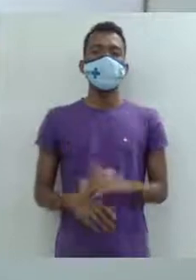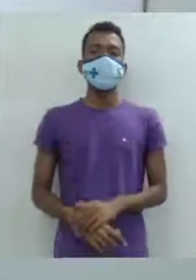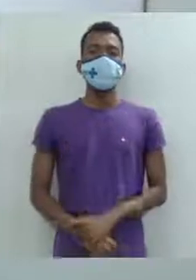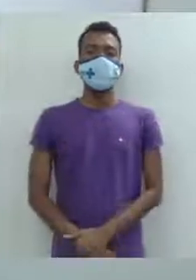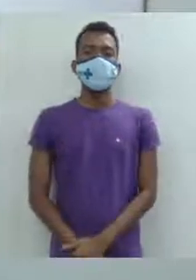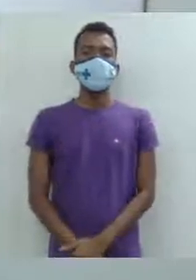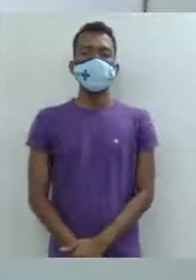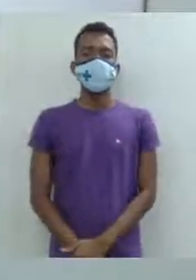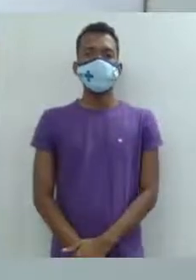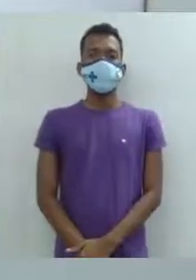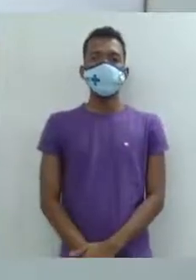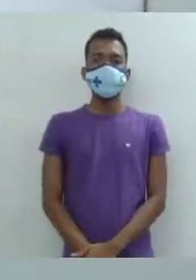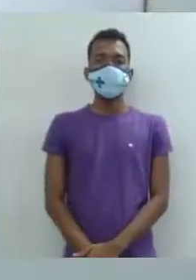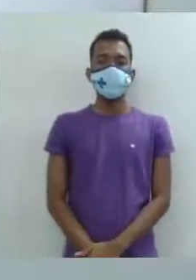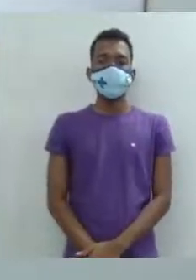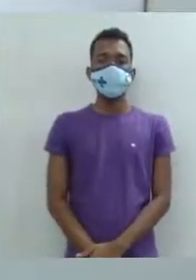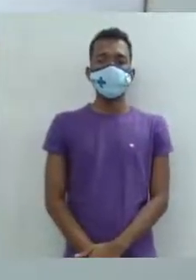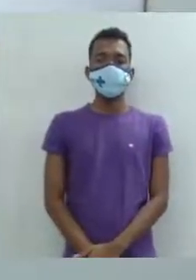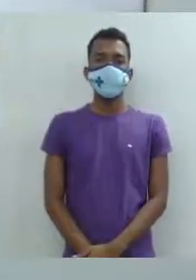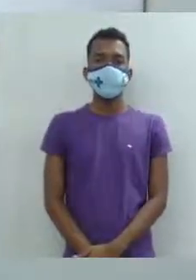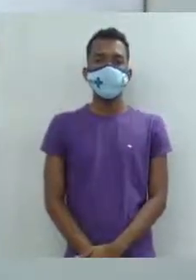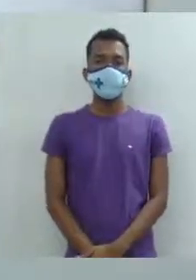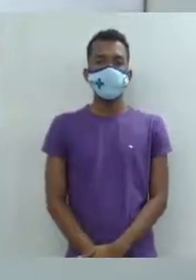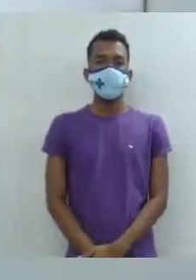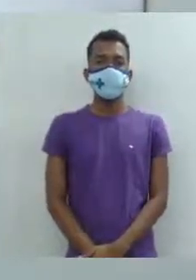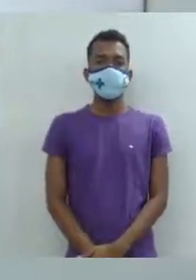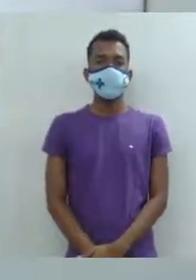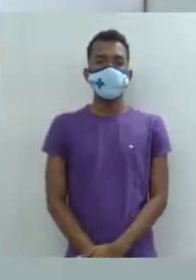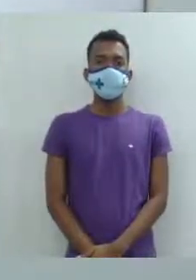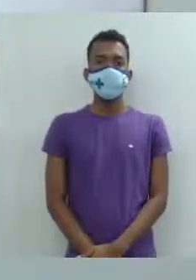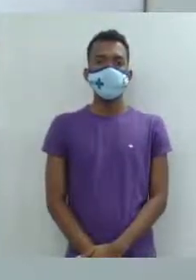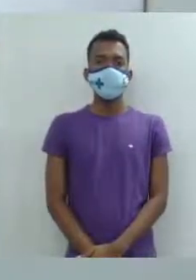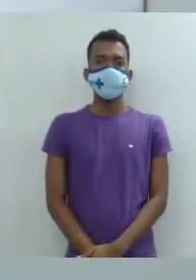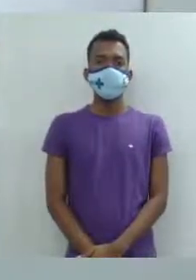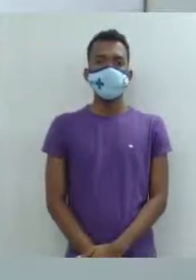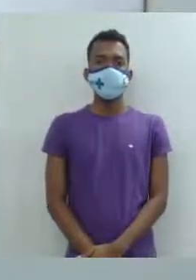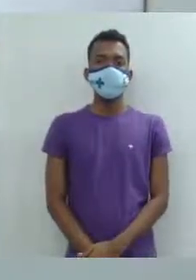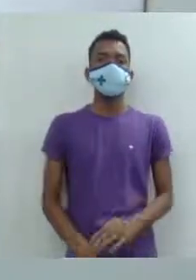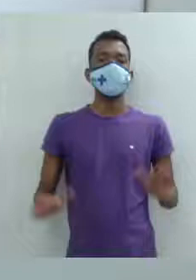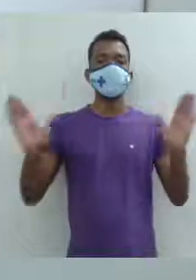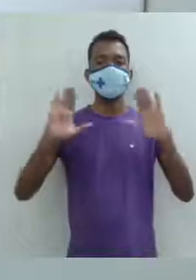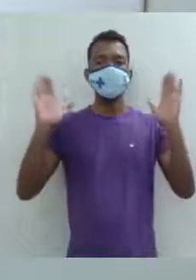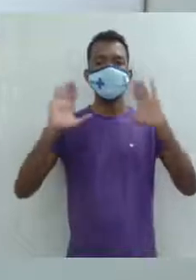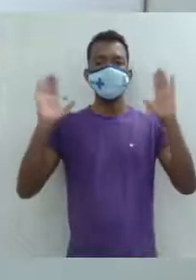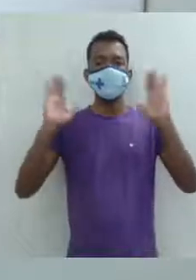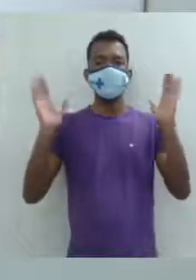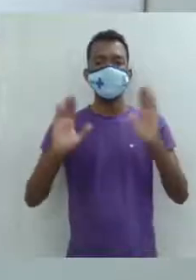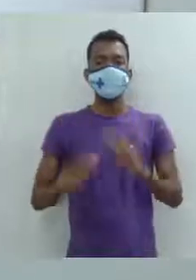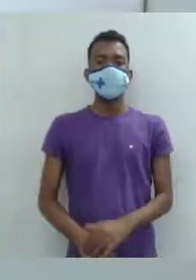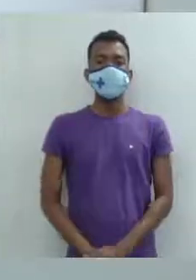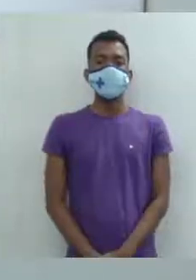Vamos para a nossa... Sair da nossa nave. Tchau, tchau,